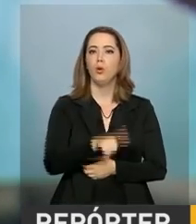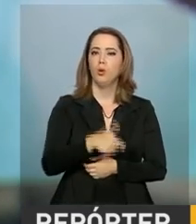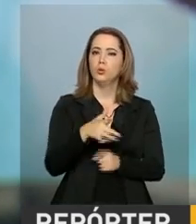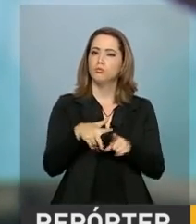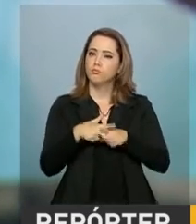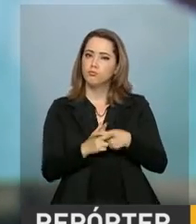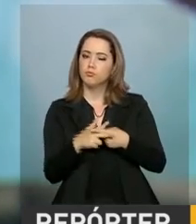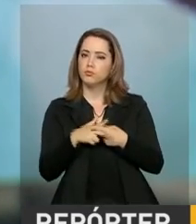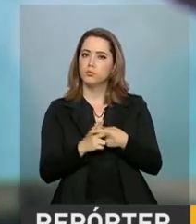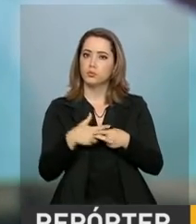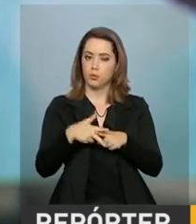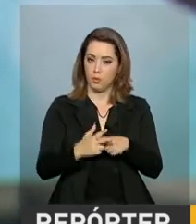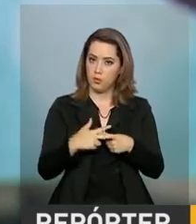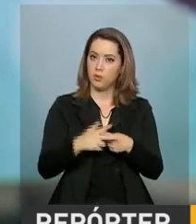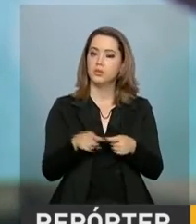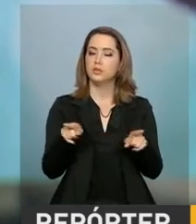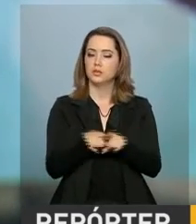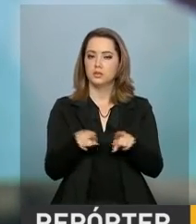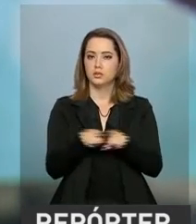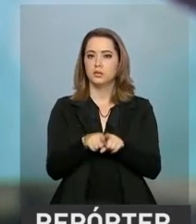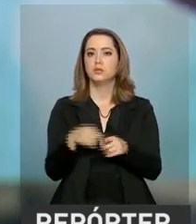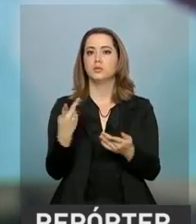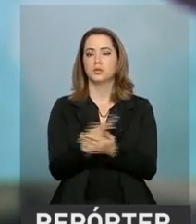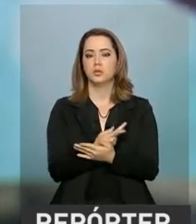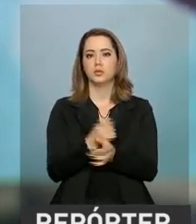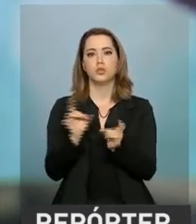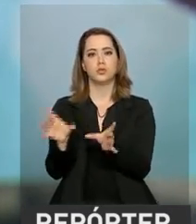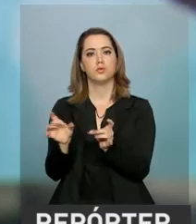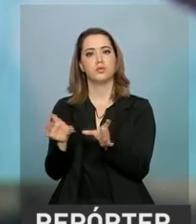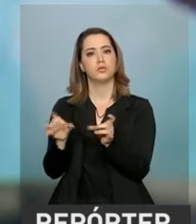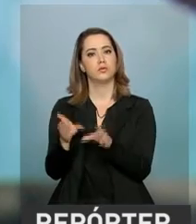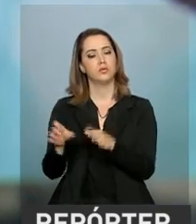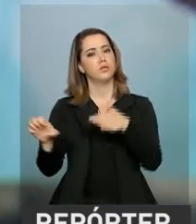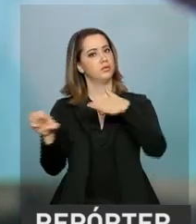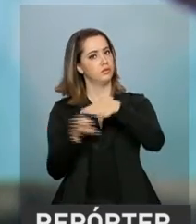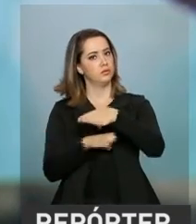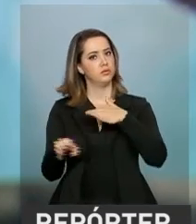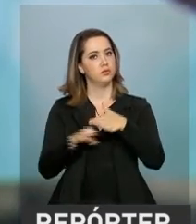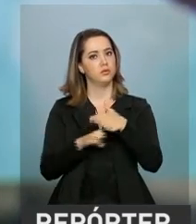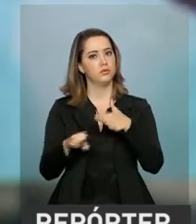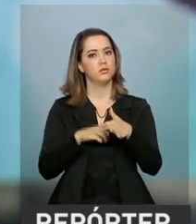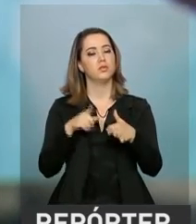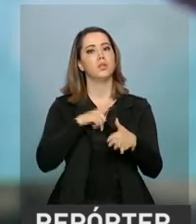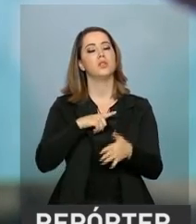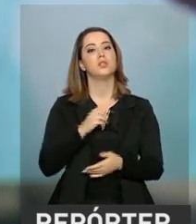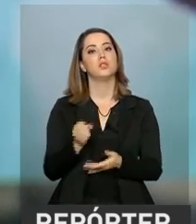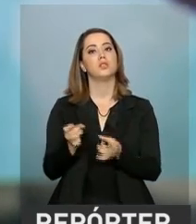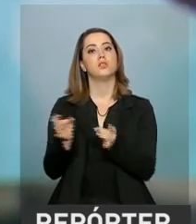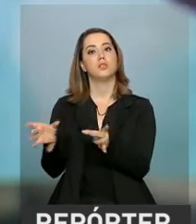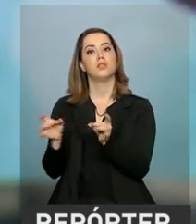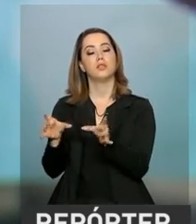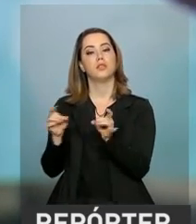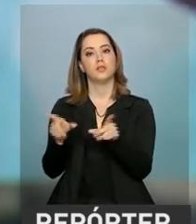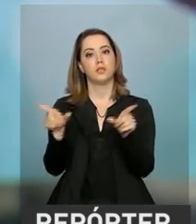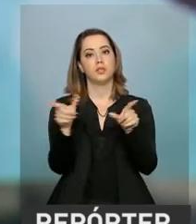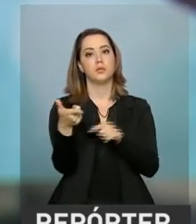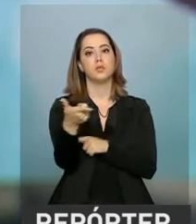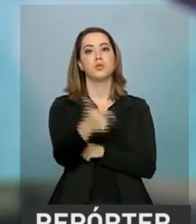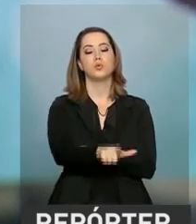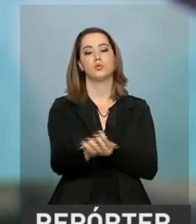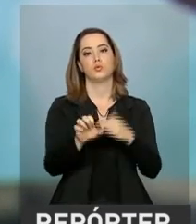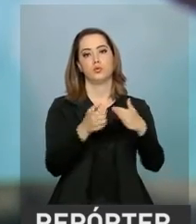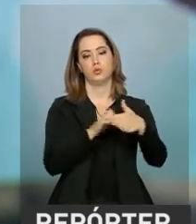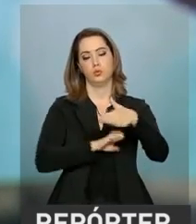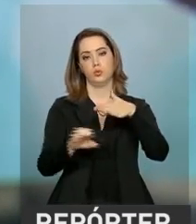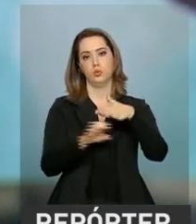plano de desinvestimentos e venda de ativos da empresa. Entre as ações está a venda da Liquigás, companhia